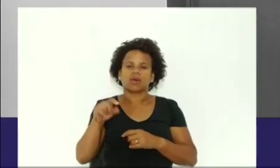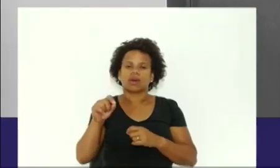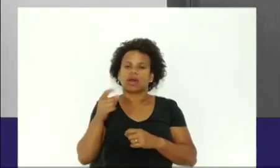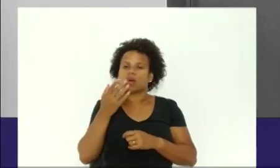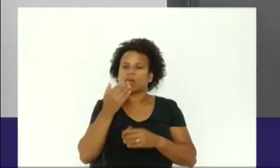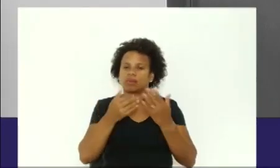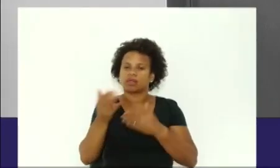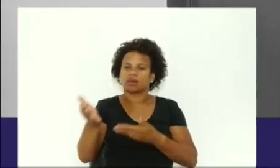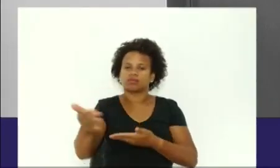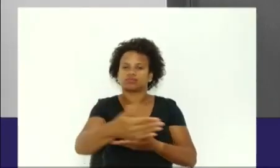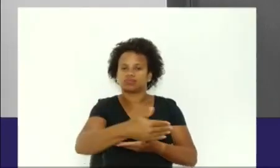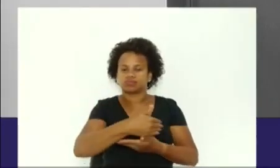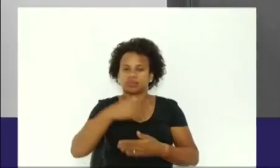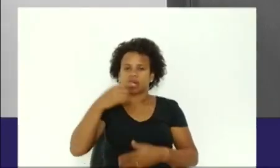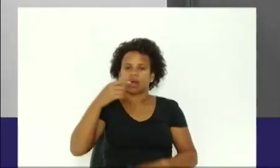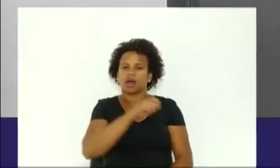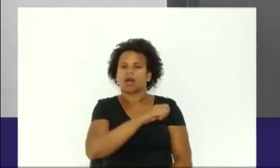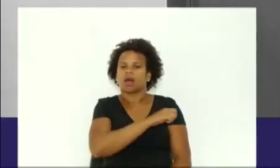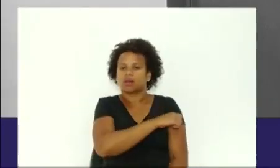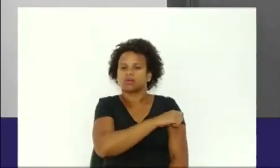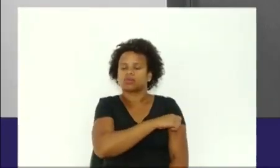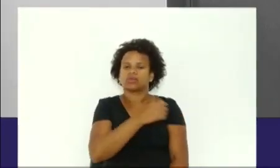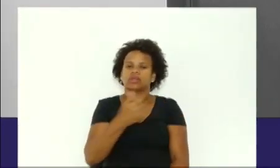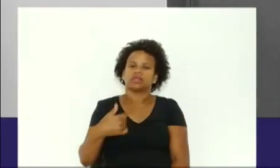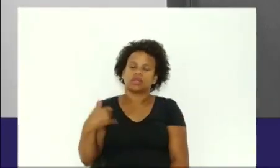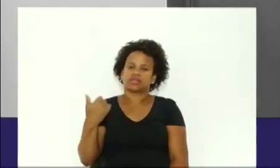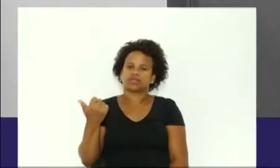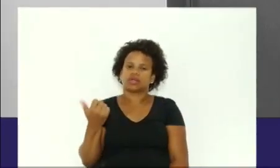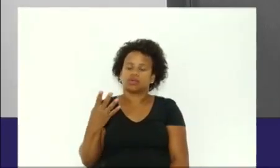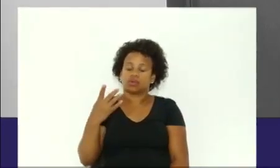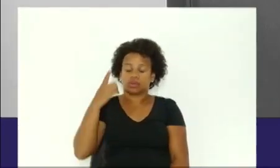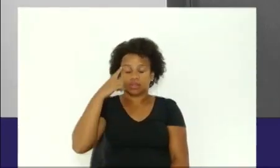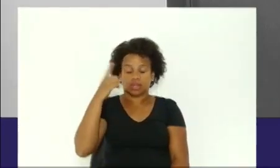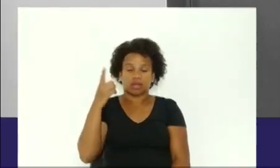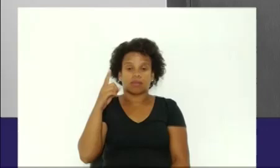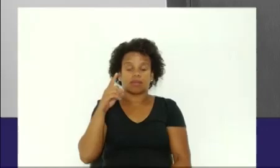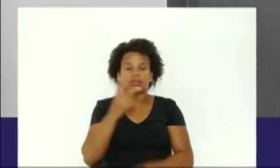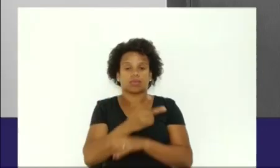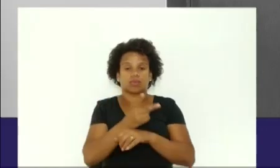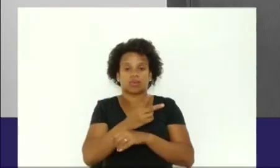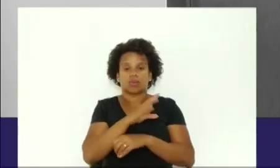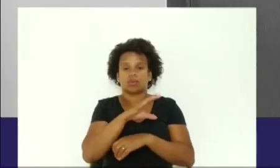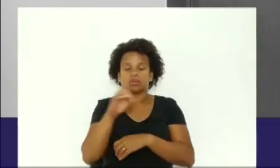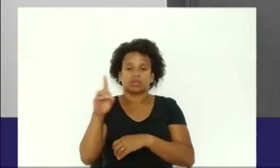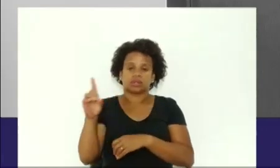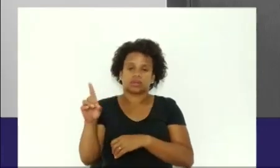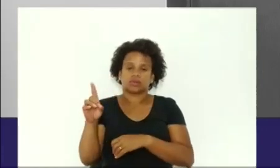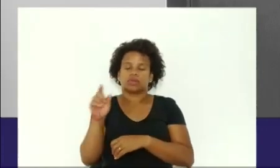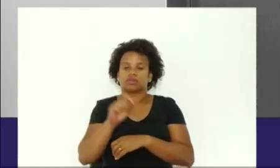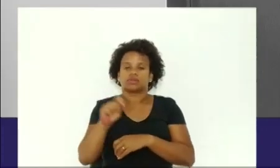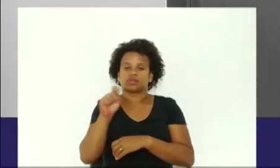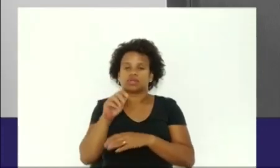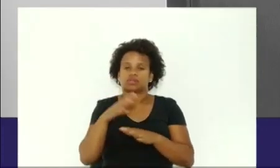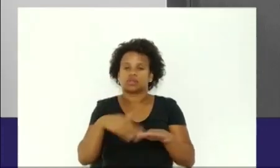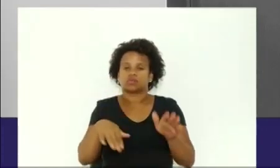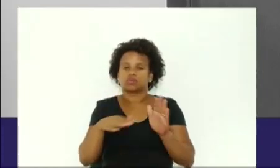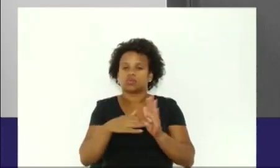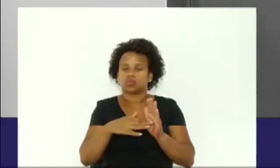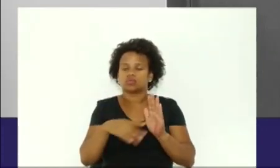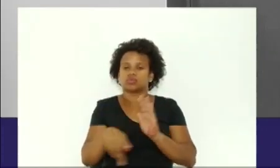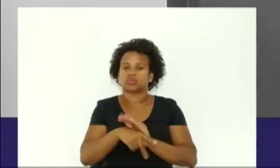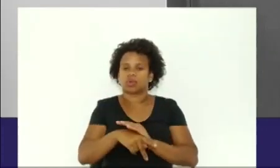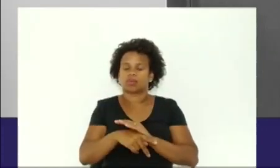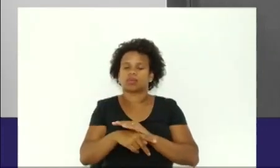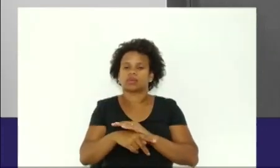aluna de 14 anos que procurou a coordenadora da associação, solicitando que todos os envolvidos com a entidade pudessem